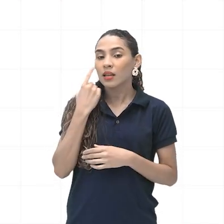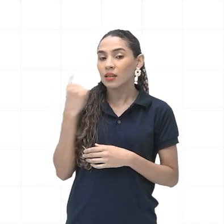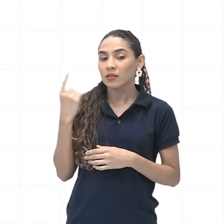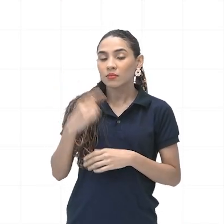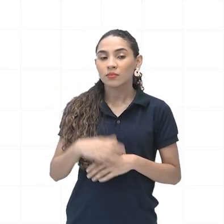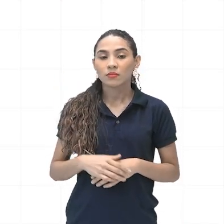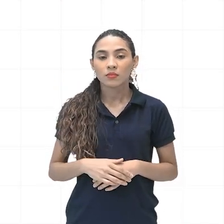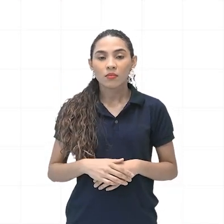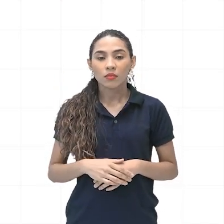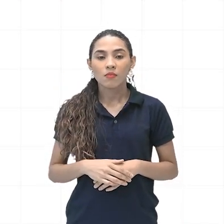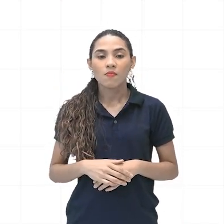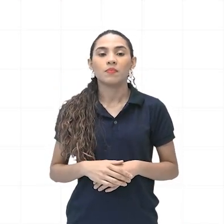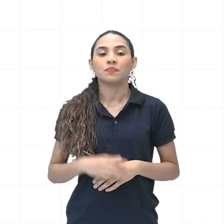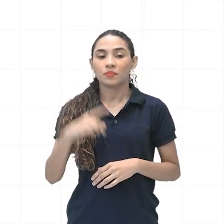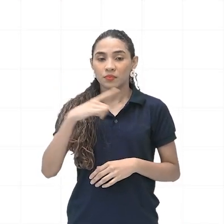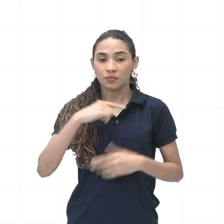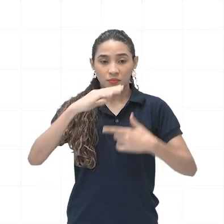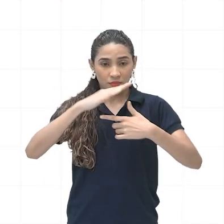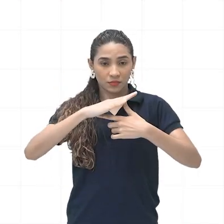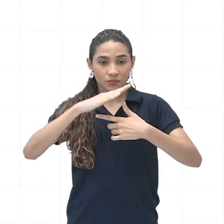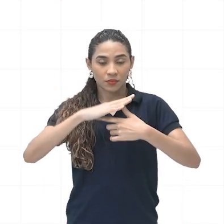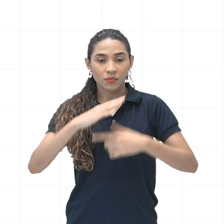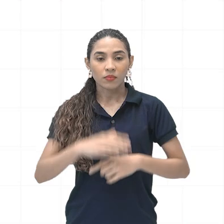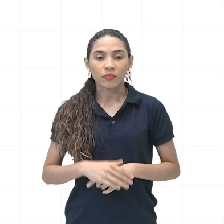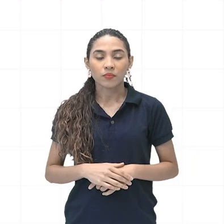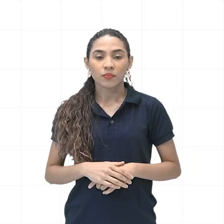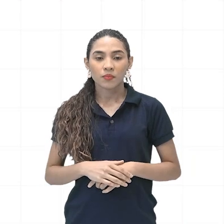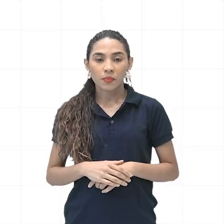nós temos o nosso triângulo